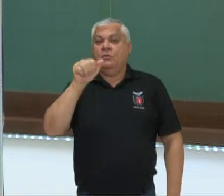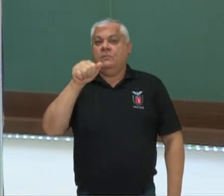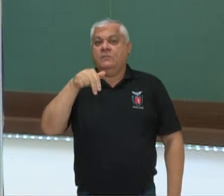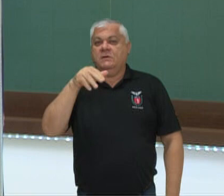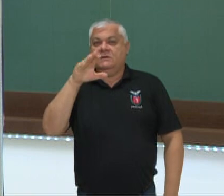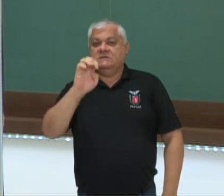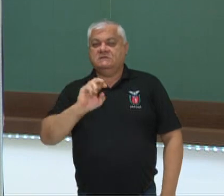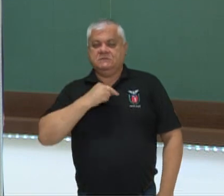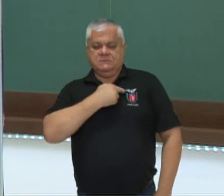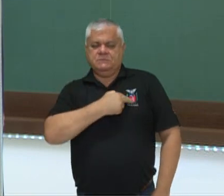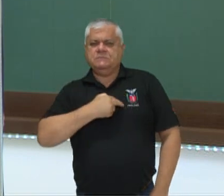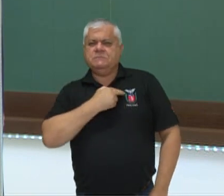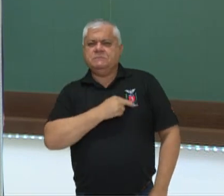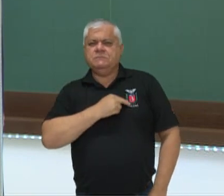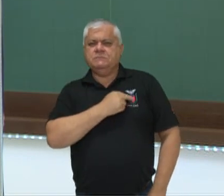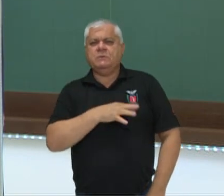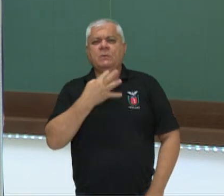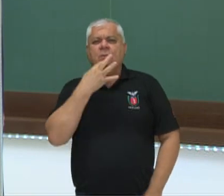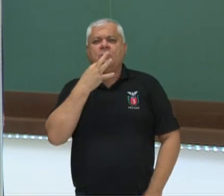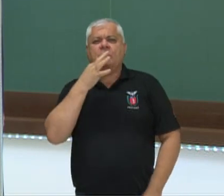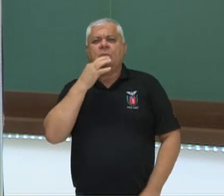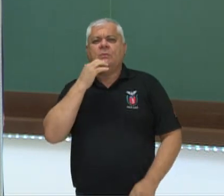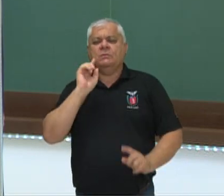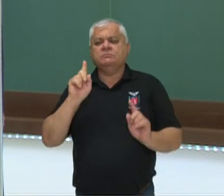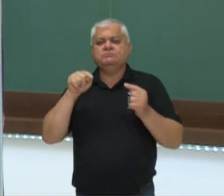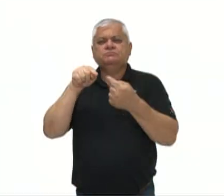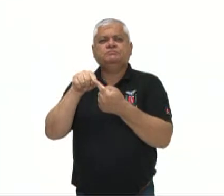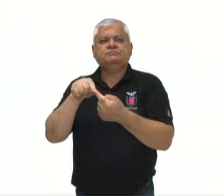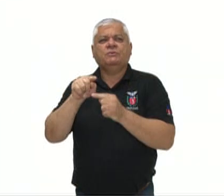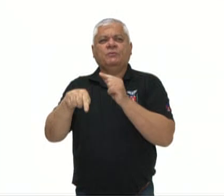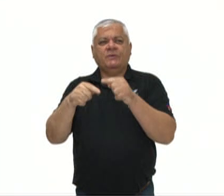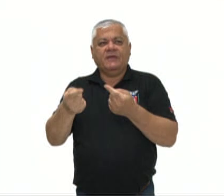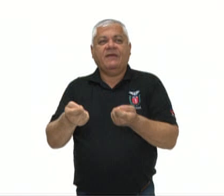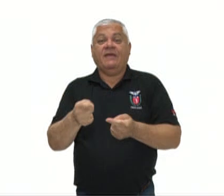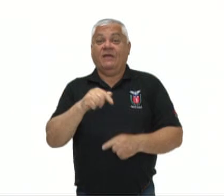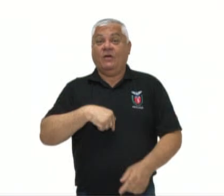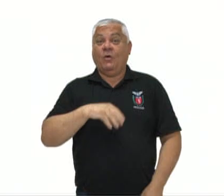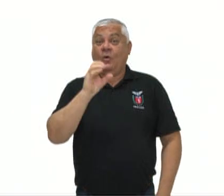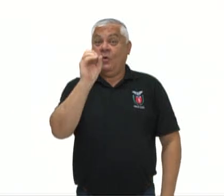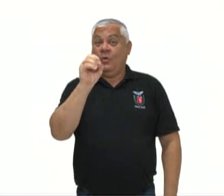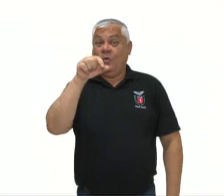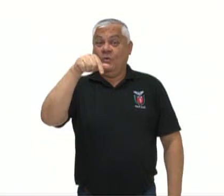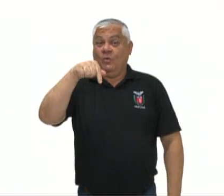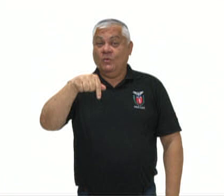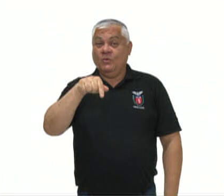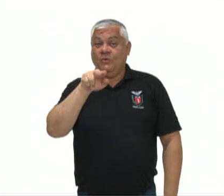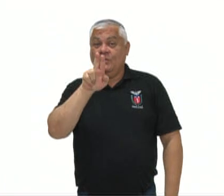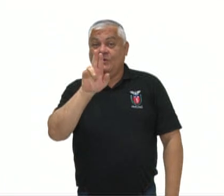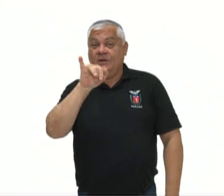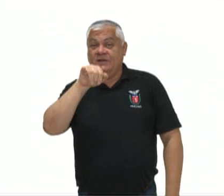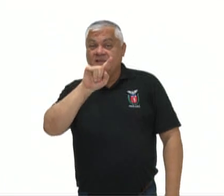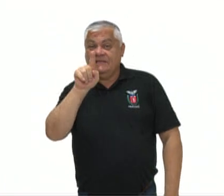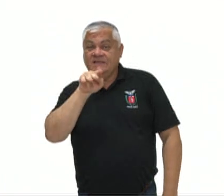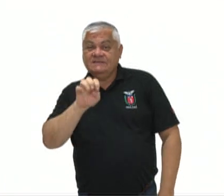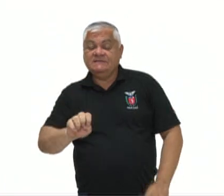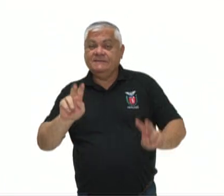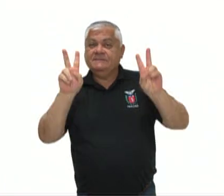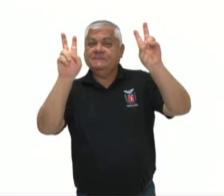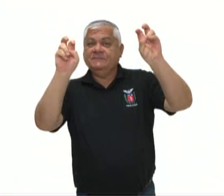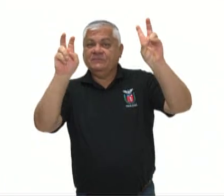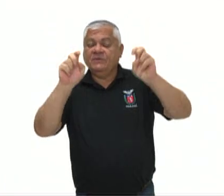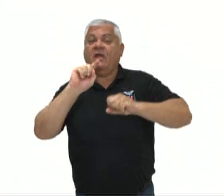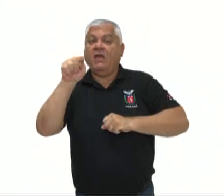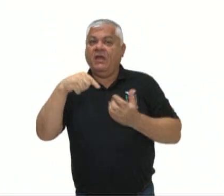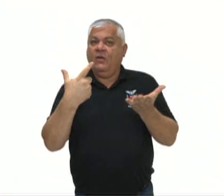um romance específico chamado O 15, de Raquel de Queiroz. Vamos tentar compreender as condições de produção